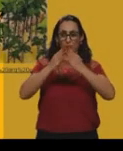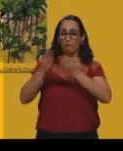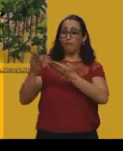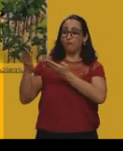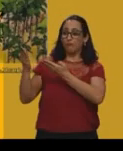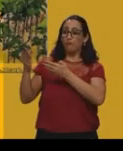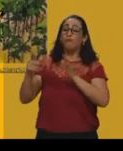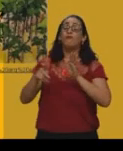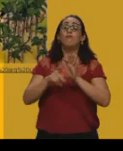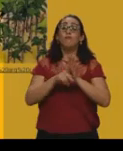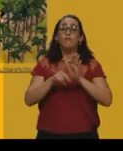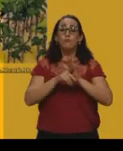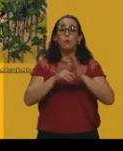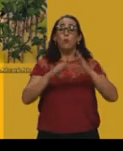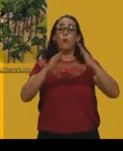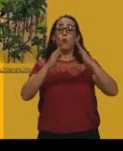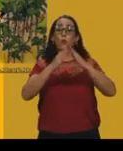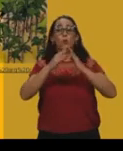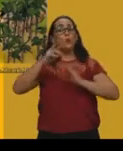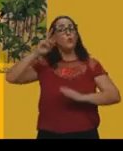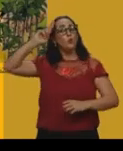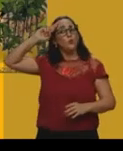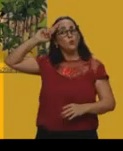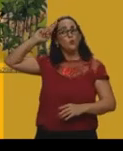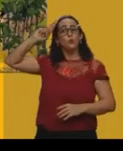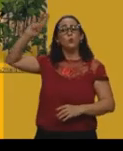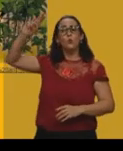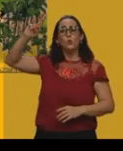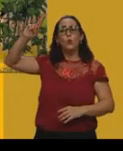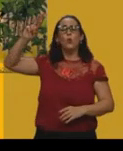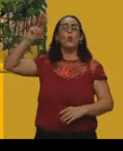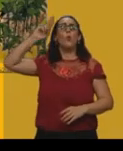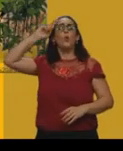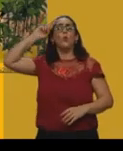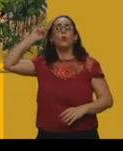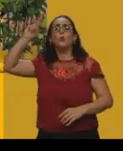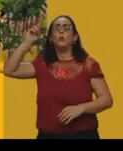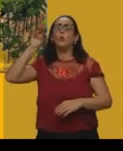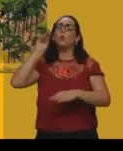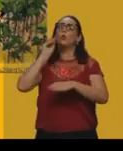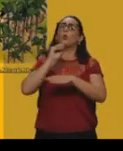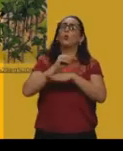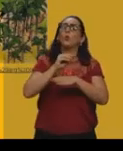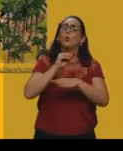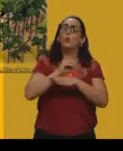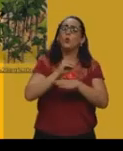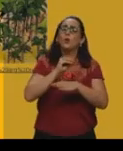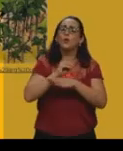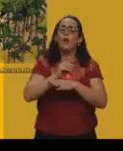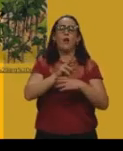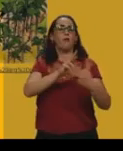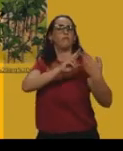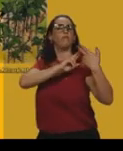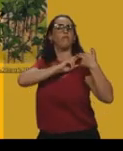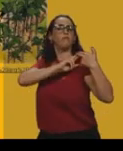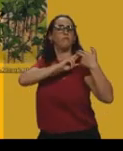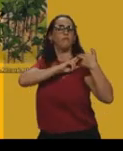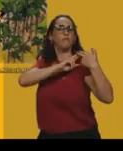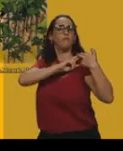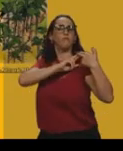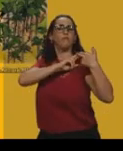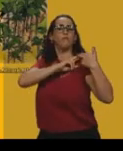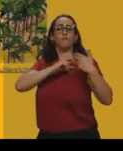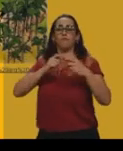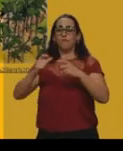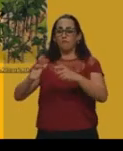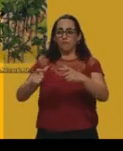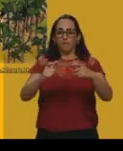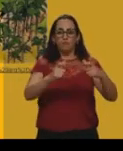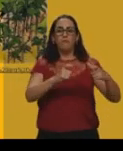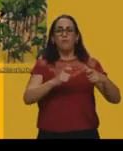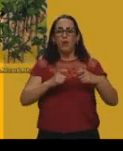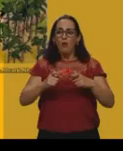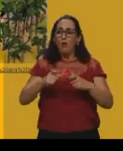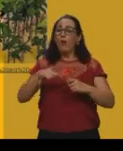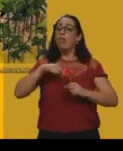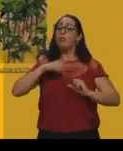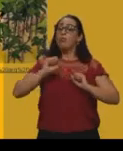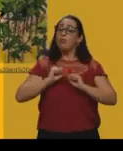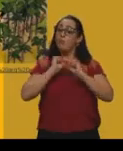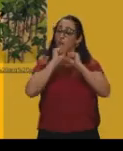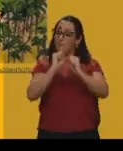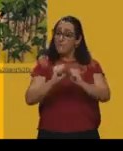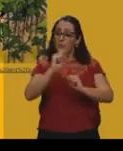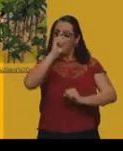o proprietário do engenho, quem tomava conta, quem tomava as iniciativas nesse lugar, né, quem tinha o poder de